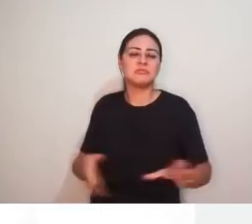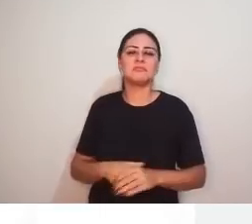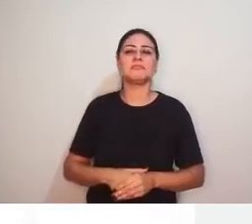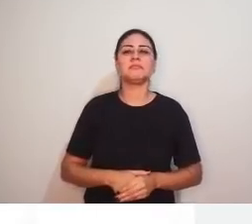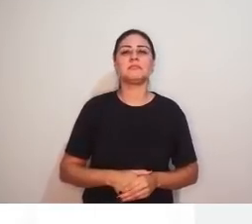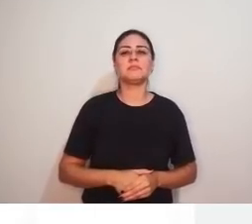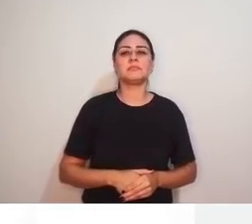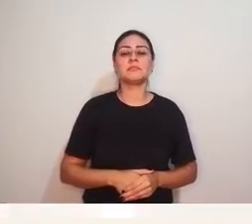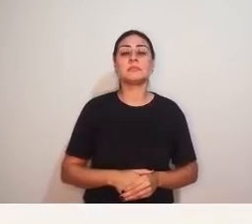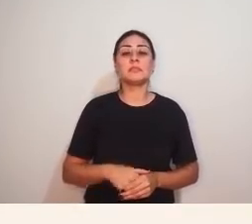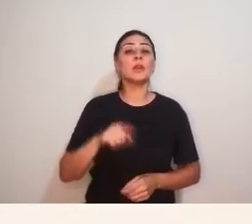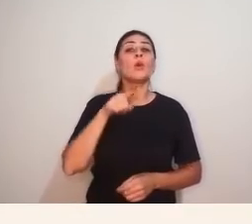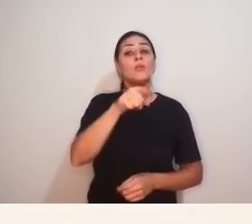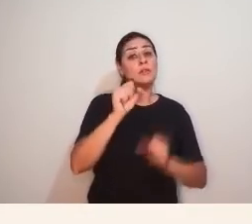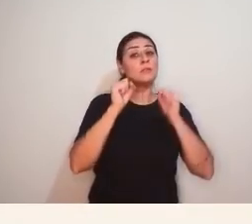isso.